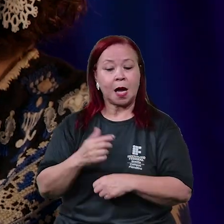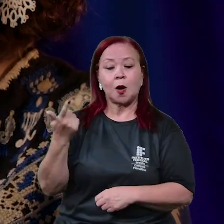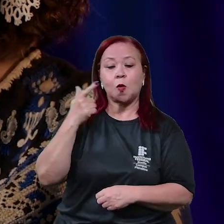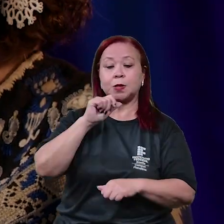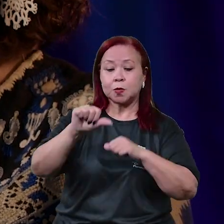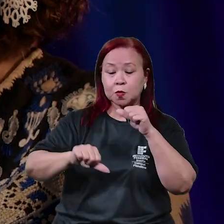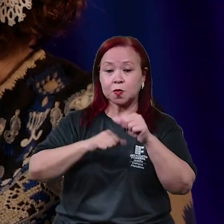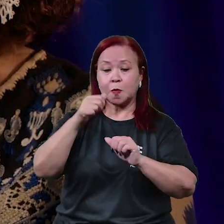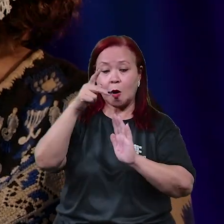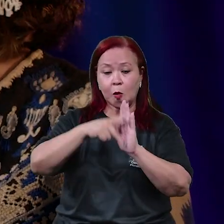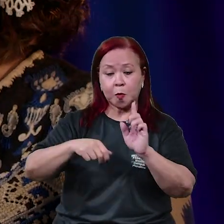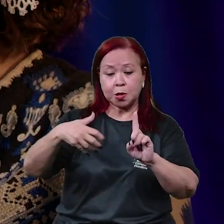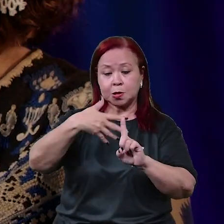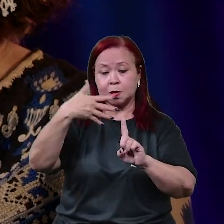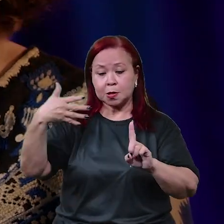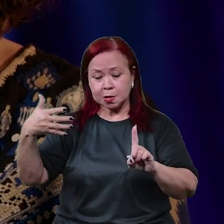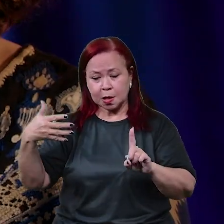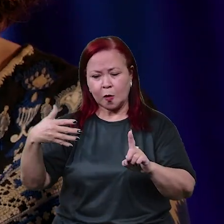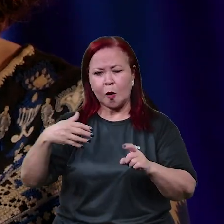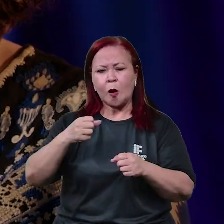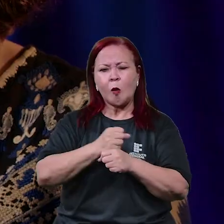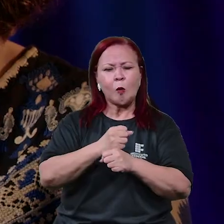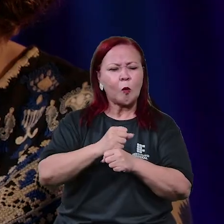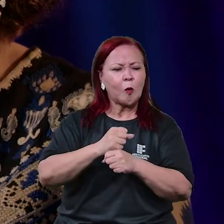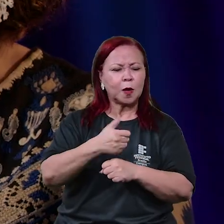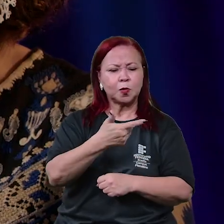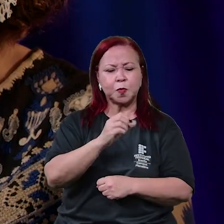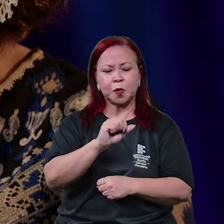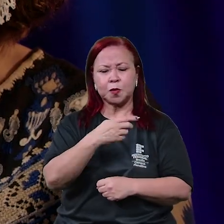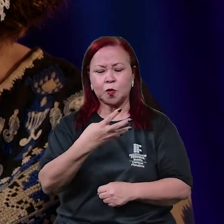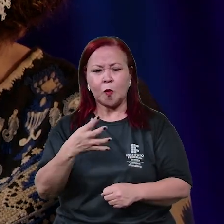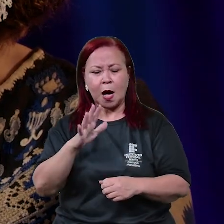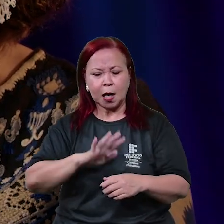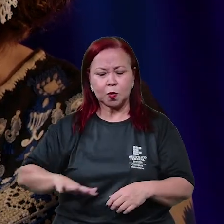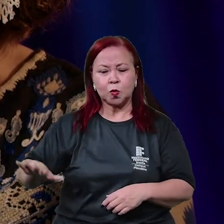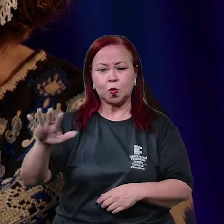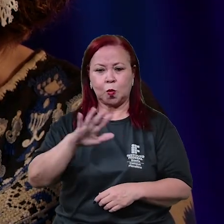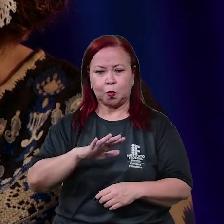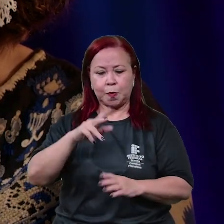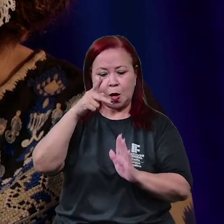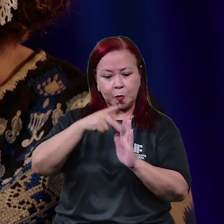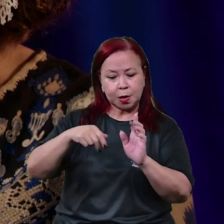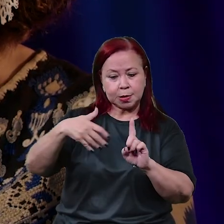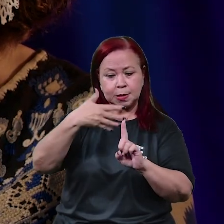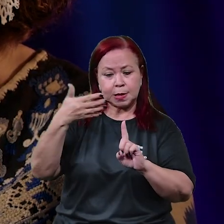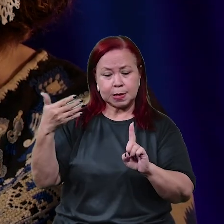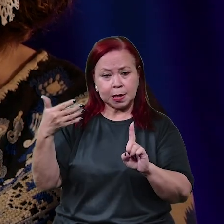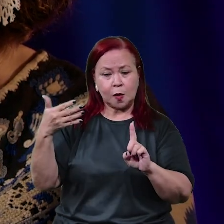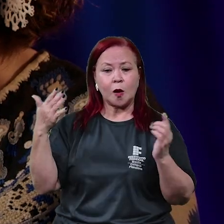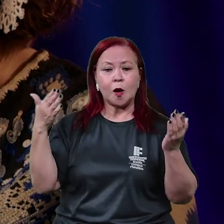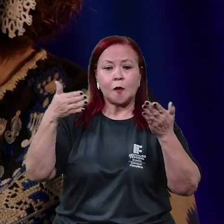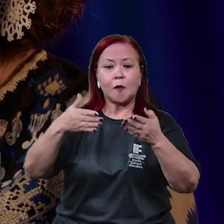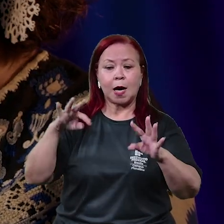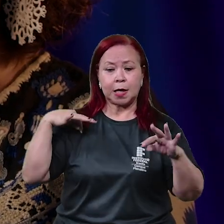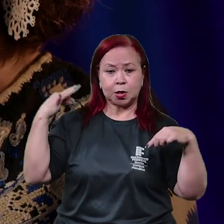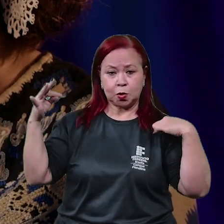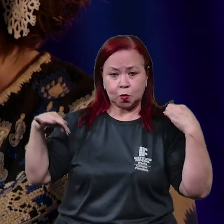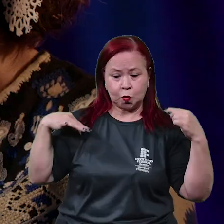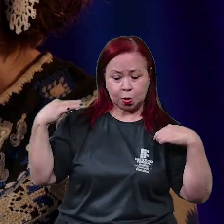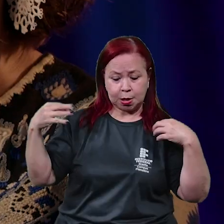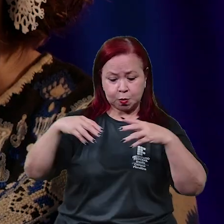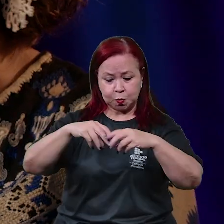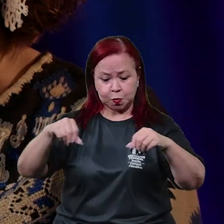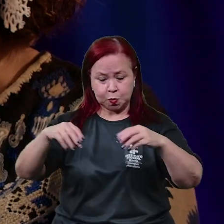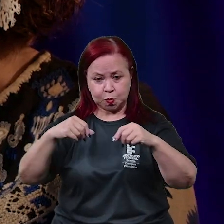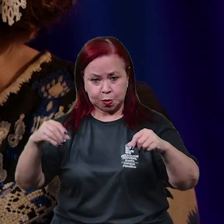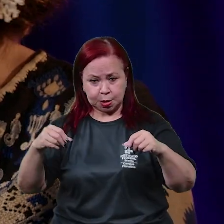um projeto de extensão. E aí durou 2024 todo, e aí o projeto de extensão era focado em turismo em terras indígenas.